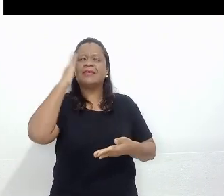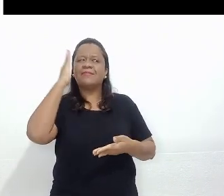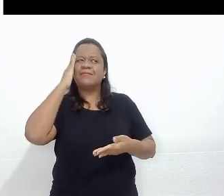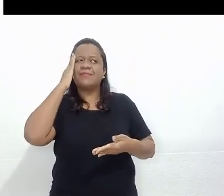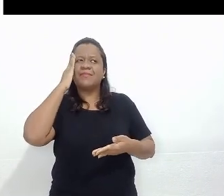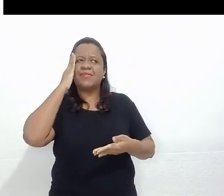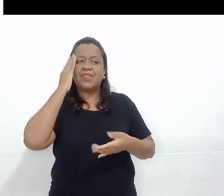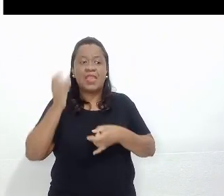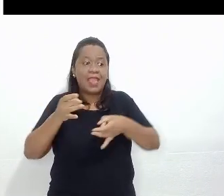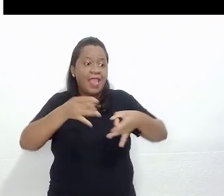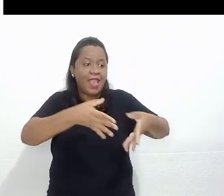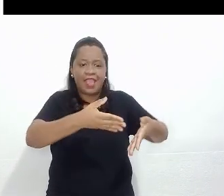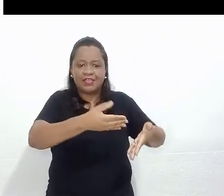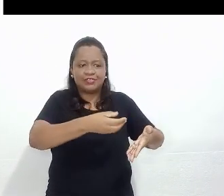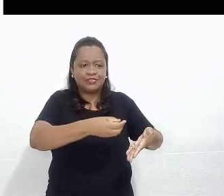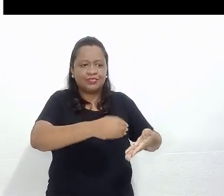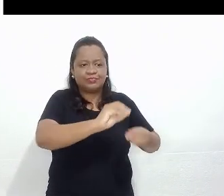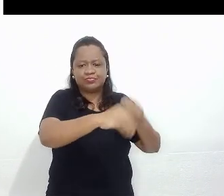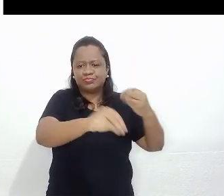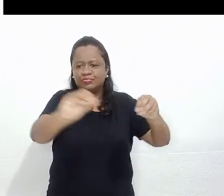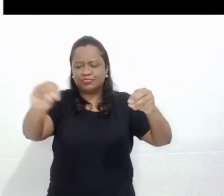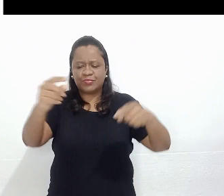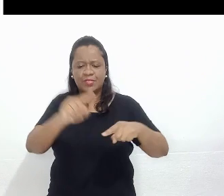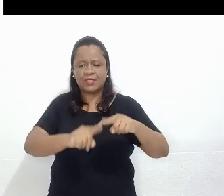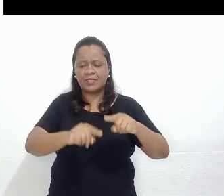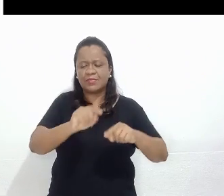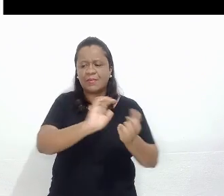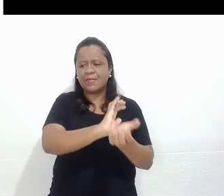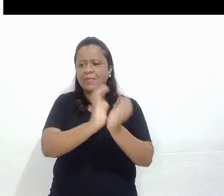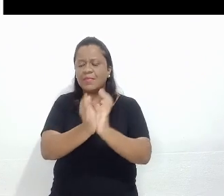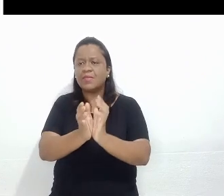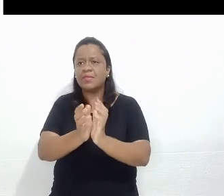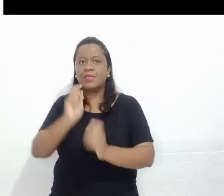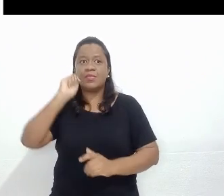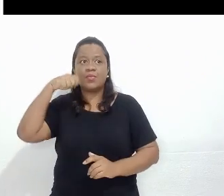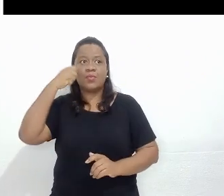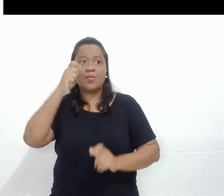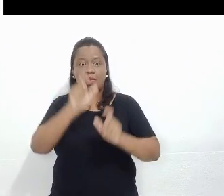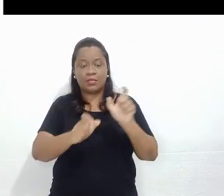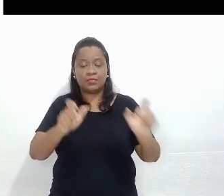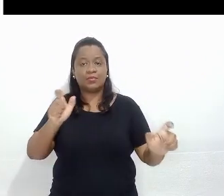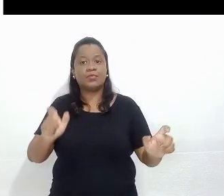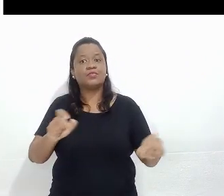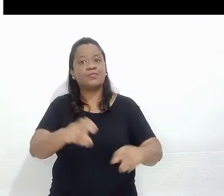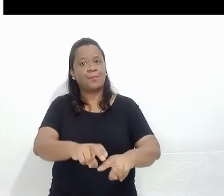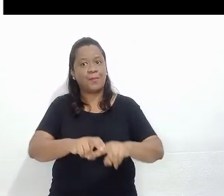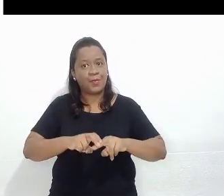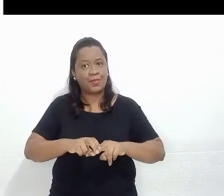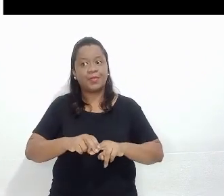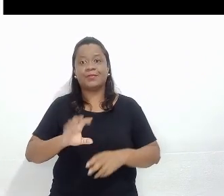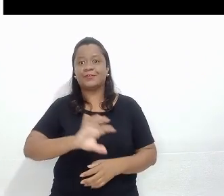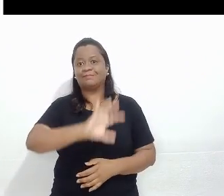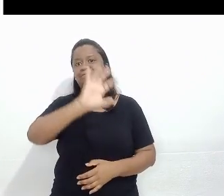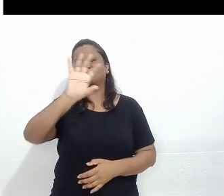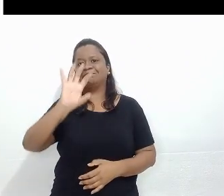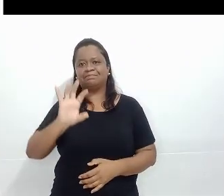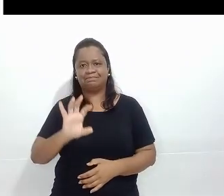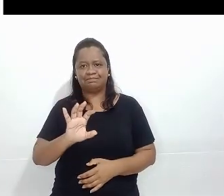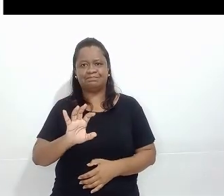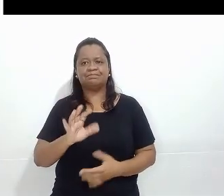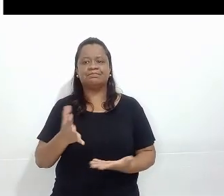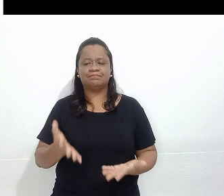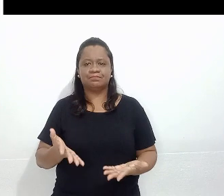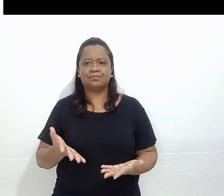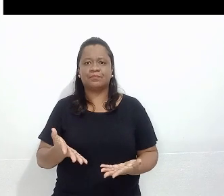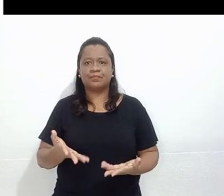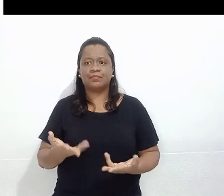resto, né, de equipamentos, de atores e tudo isso também em função do que você está colocando aí. Ó, da mesma